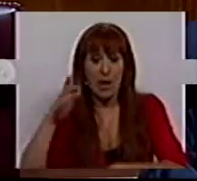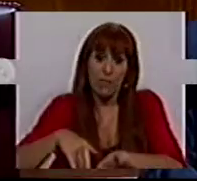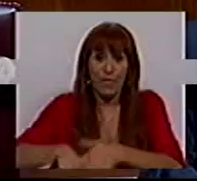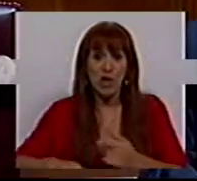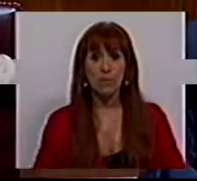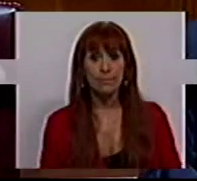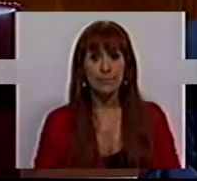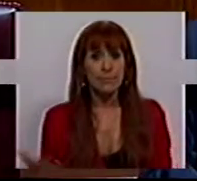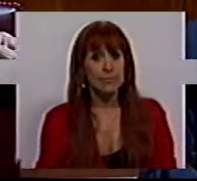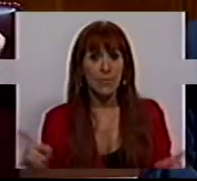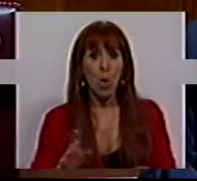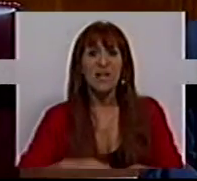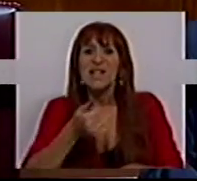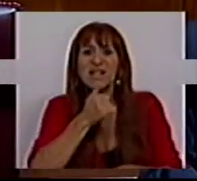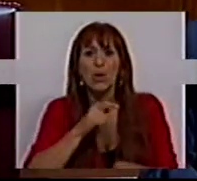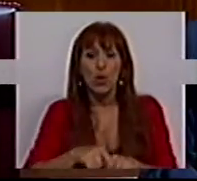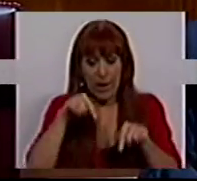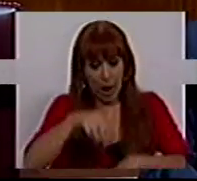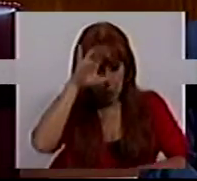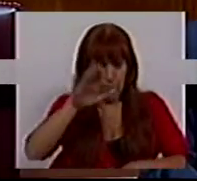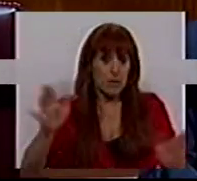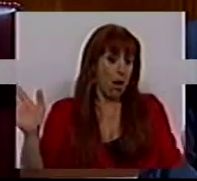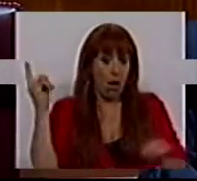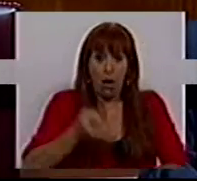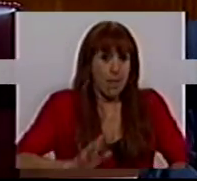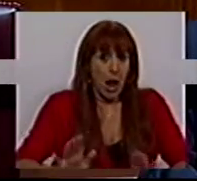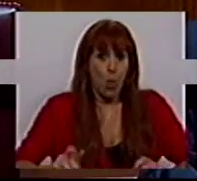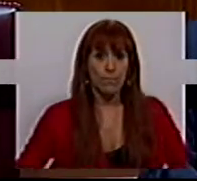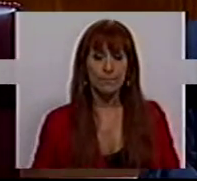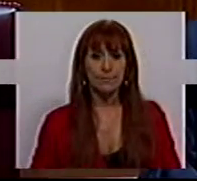tomou, não de decisões que este Governo lhe tenha imposto.